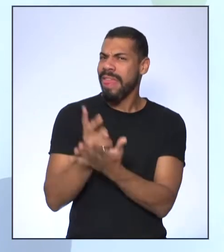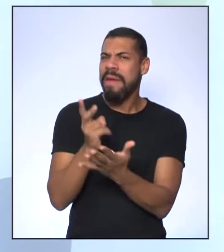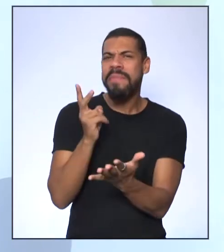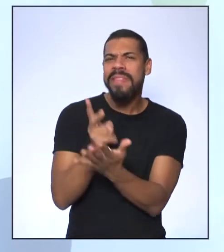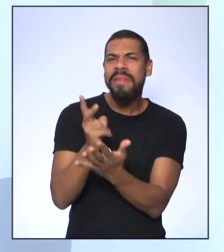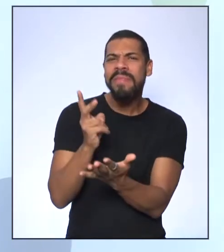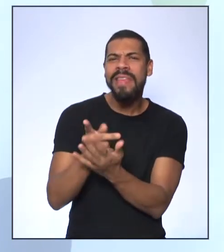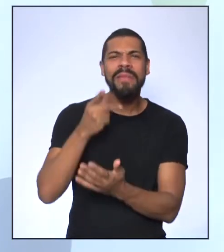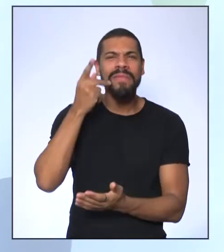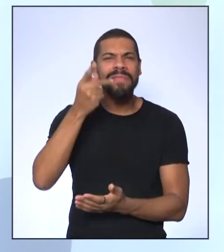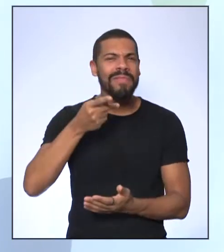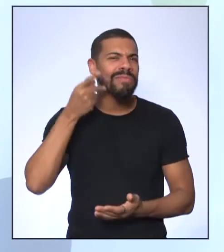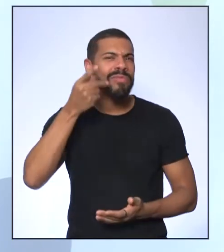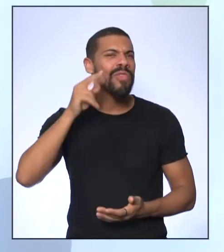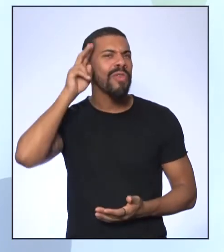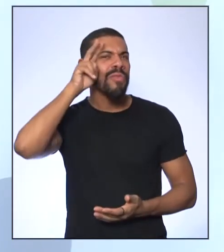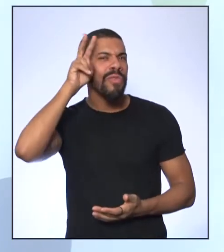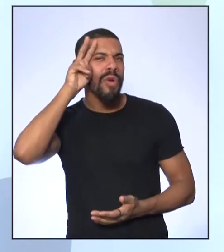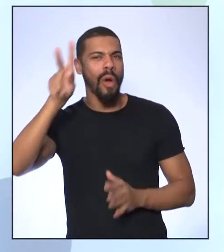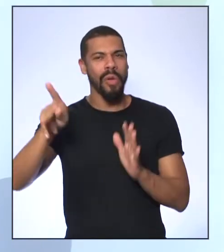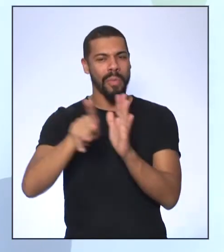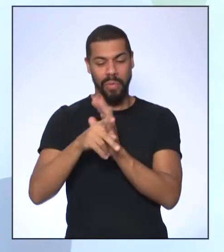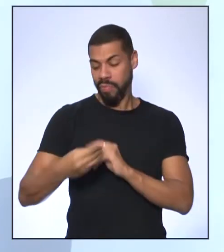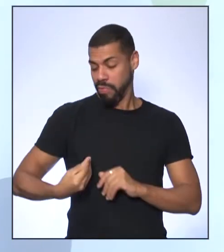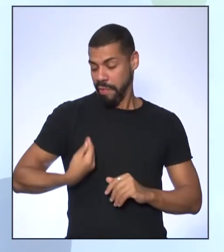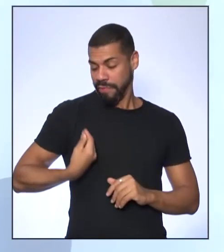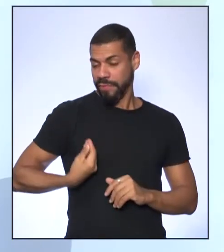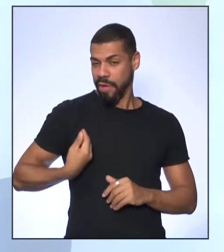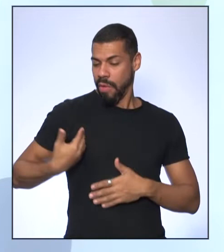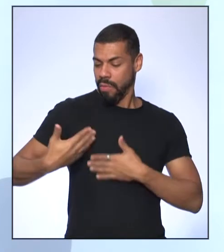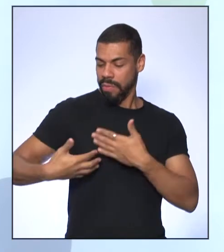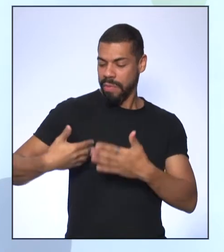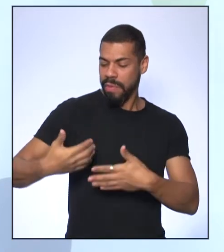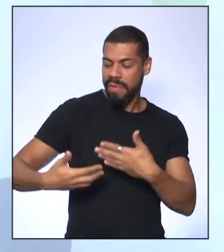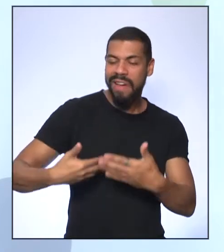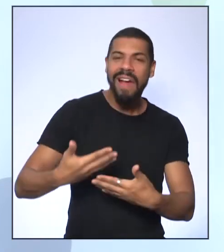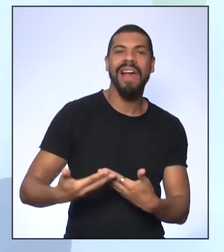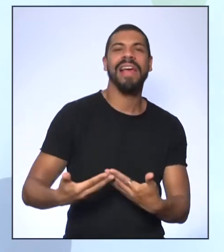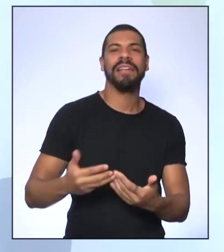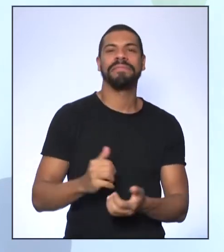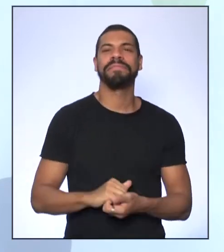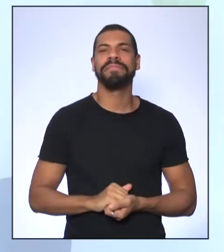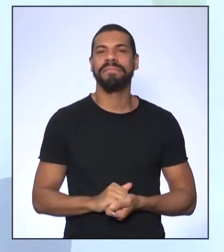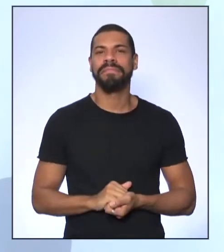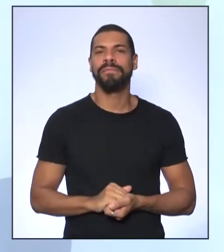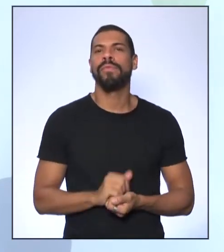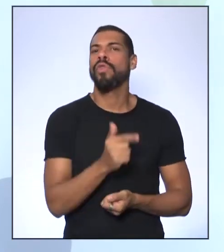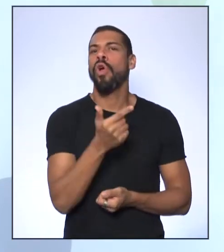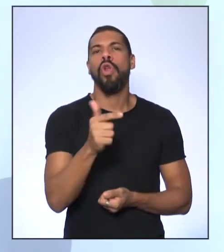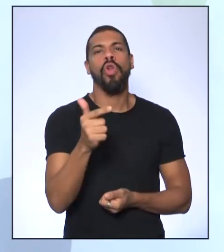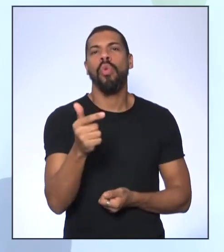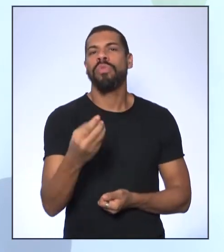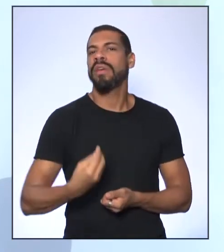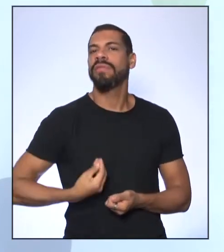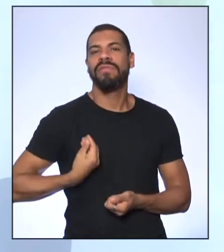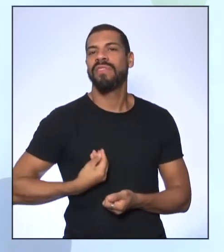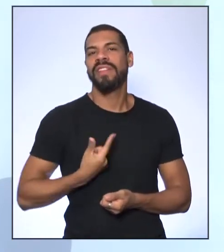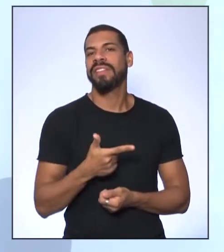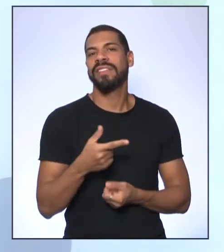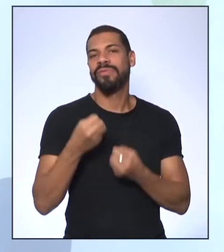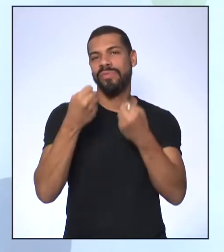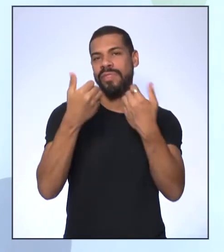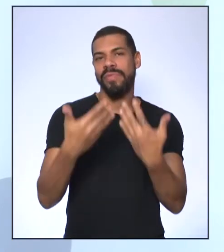contamos histórias. Nós falamos da nossa vida, falamos do nosso cotidiano. Não há vida sem história, não há vida